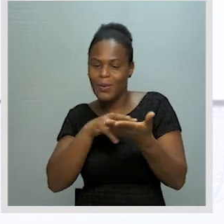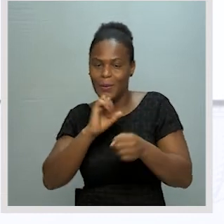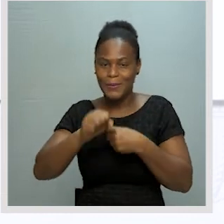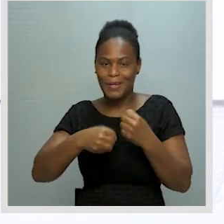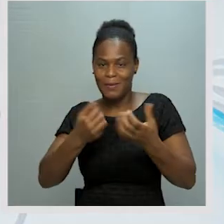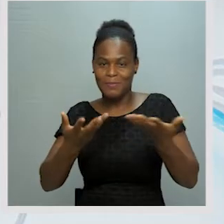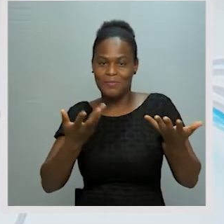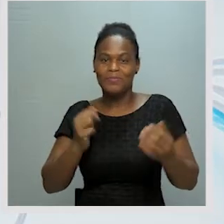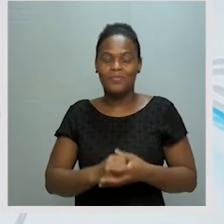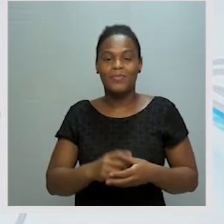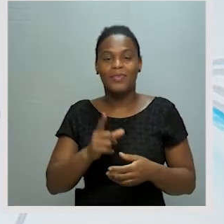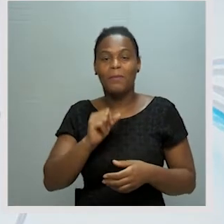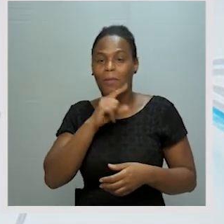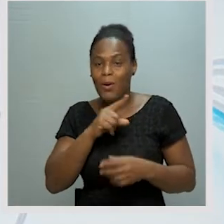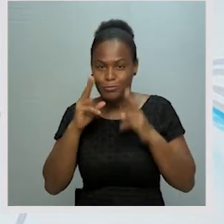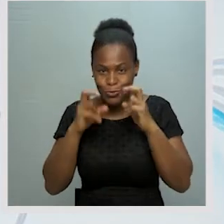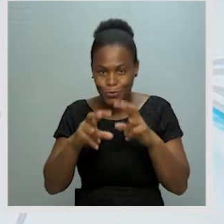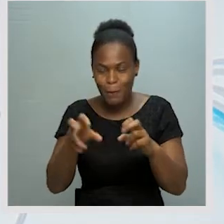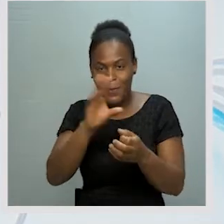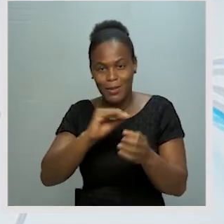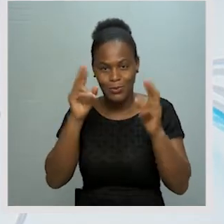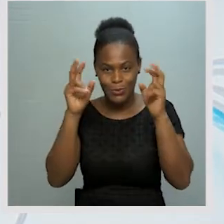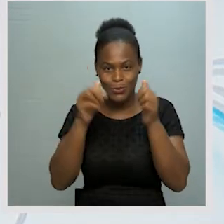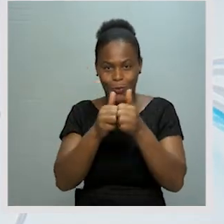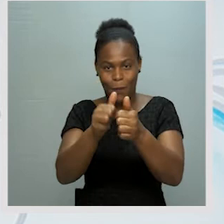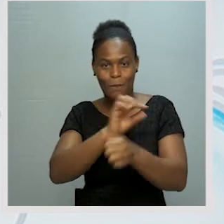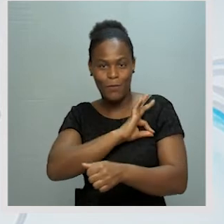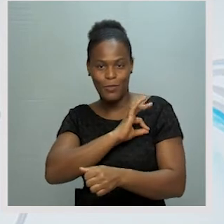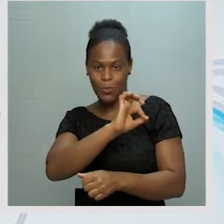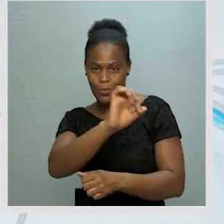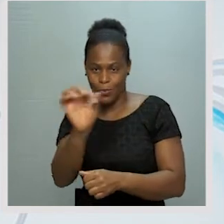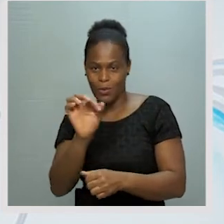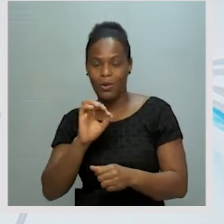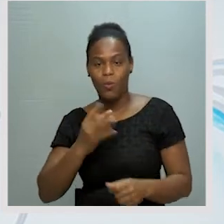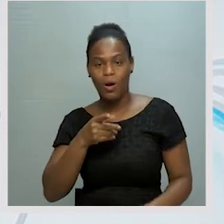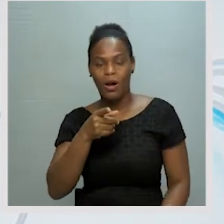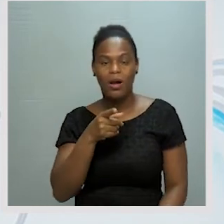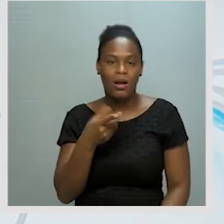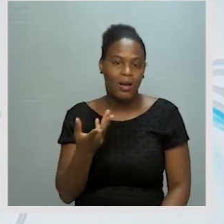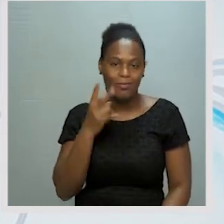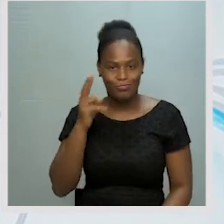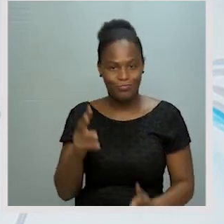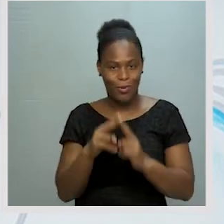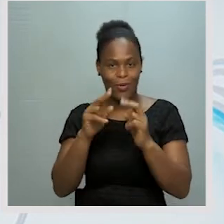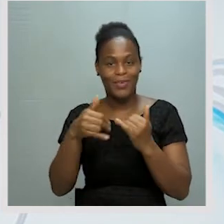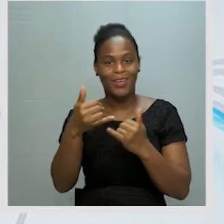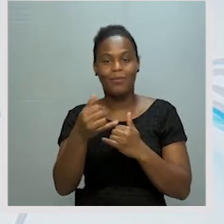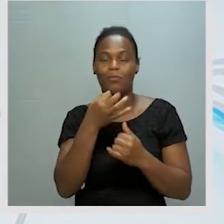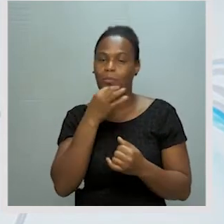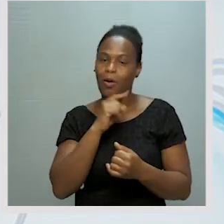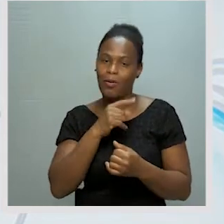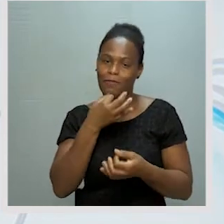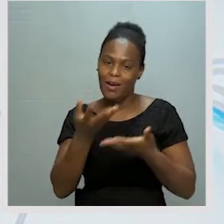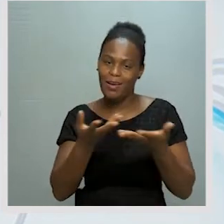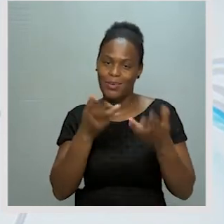dinâmica. Poderão explorar mais este assunto com o vosso professor quando há um encontro. Podem conversar sobre